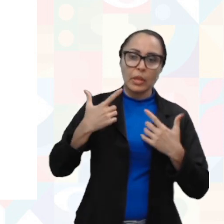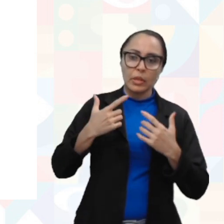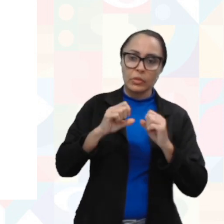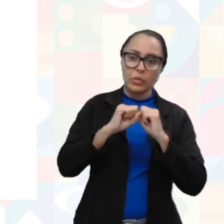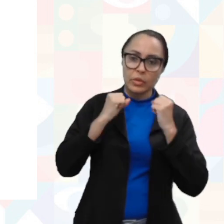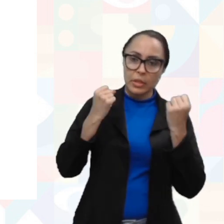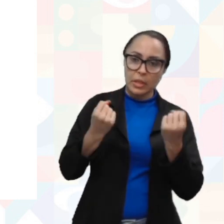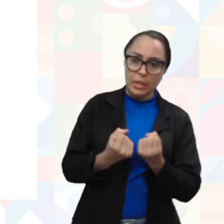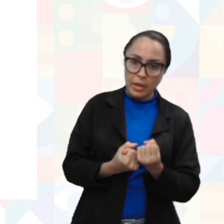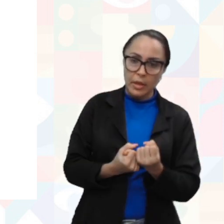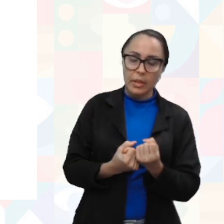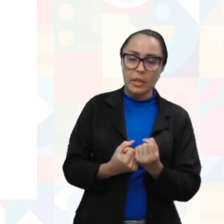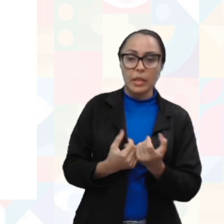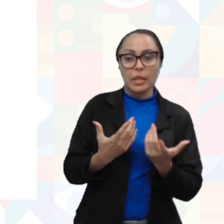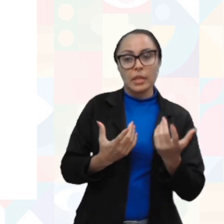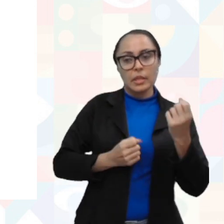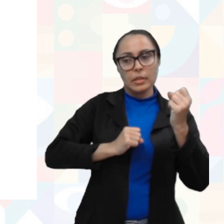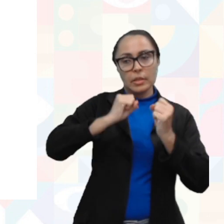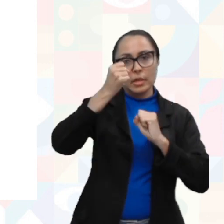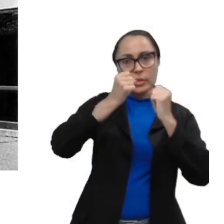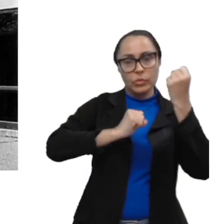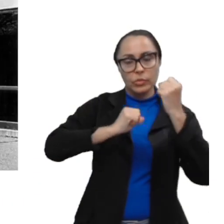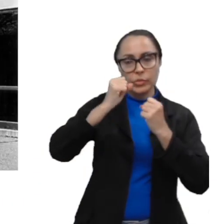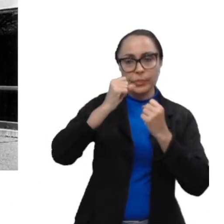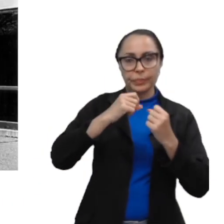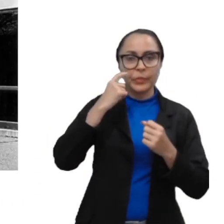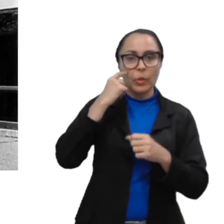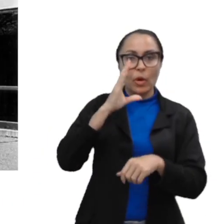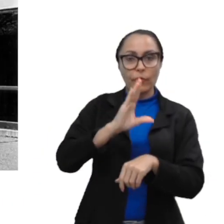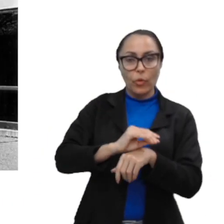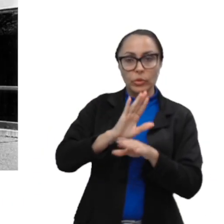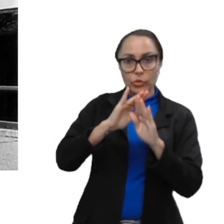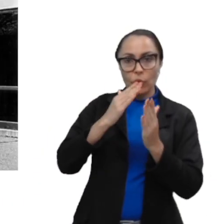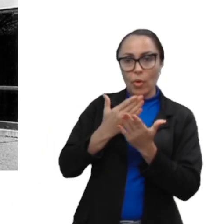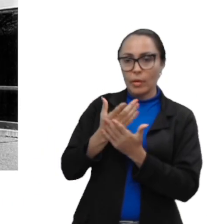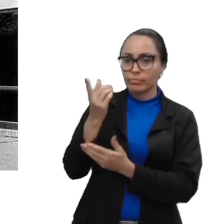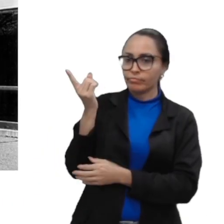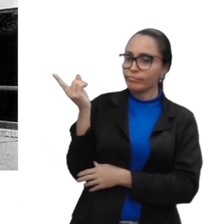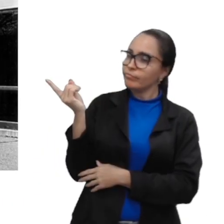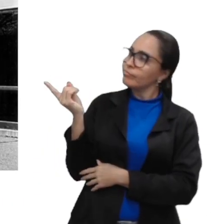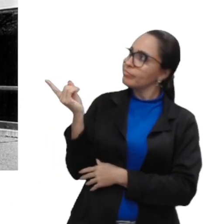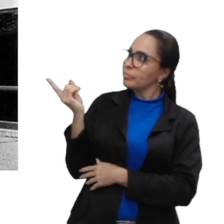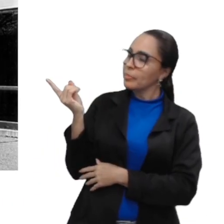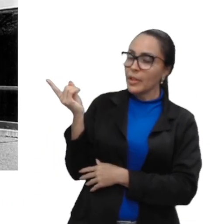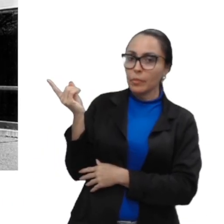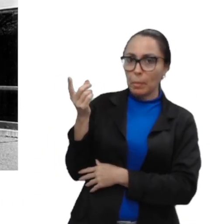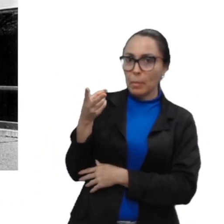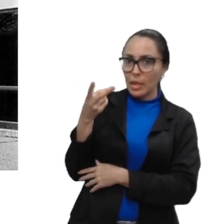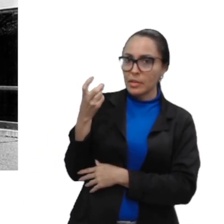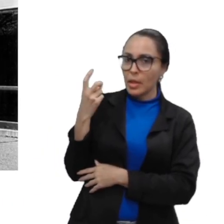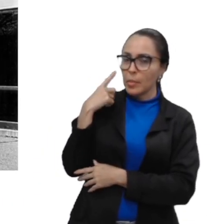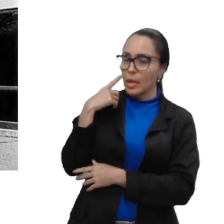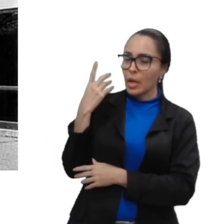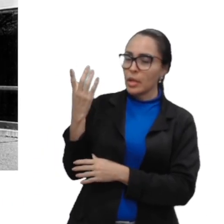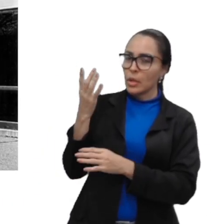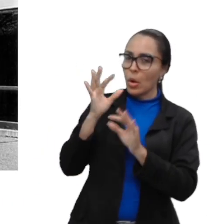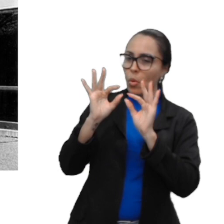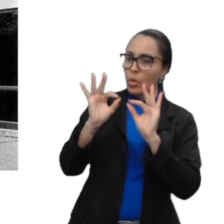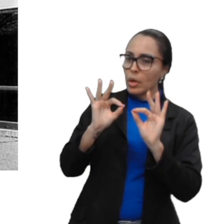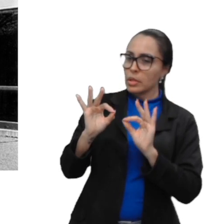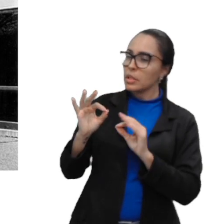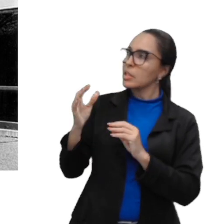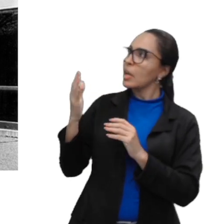só a sociedade, como também a indústria. Aqui uma foto da escola, né? Vocês podem perceber que a arquitetura